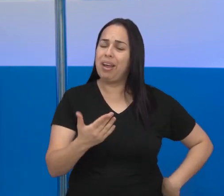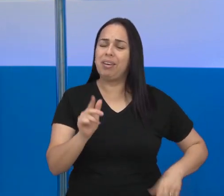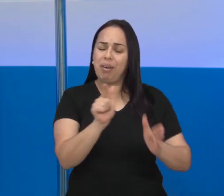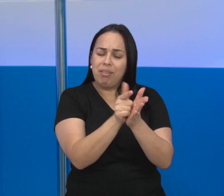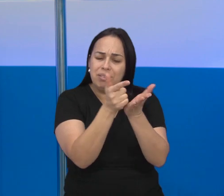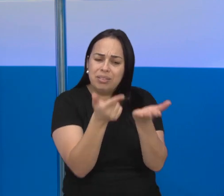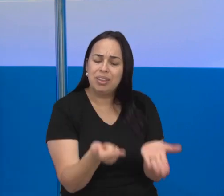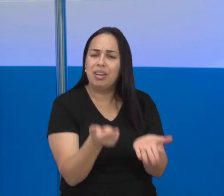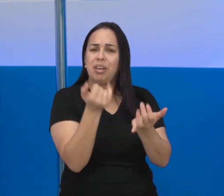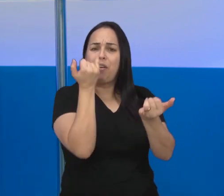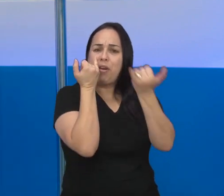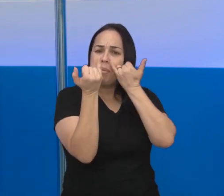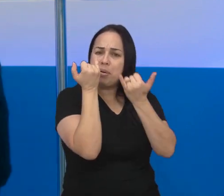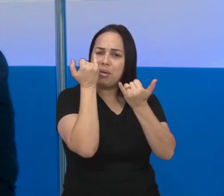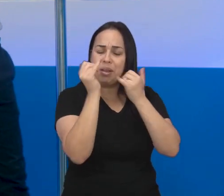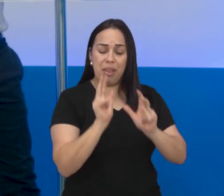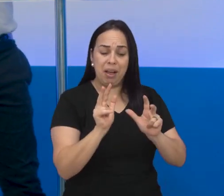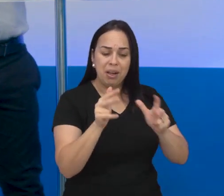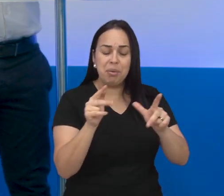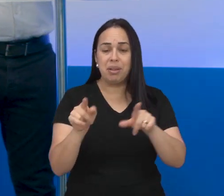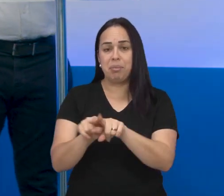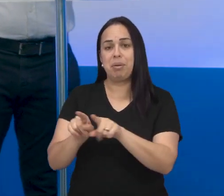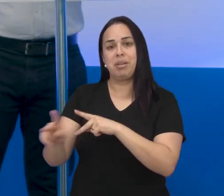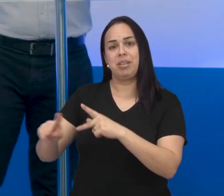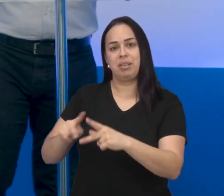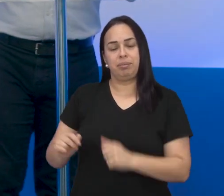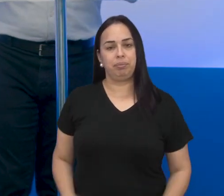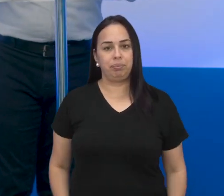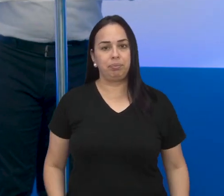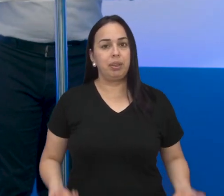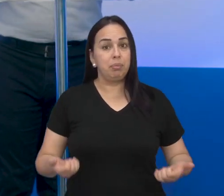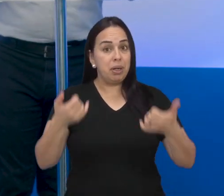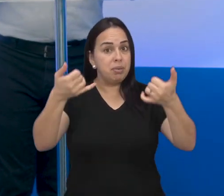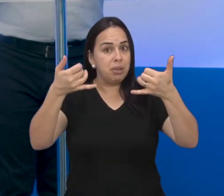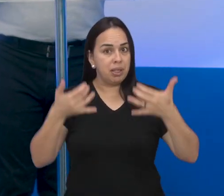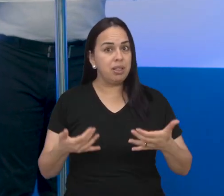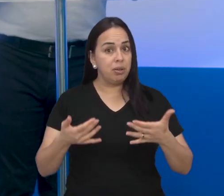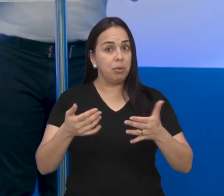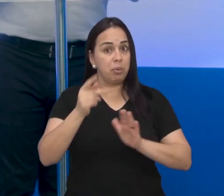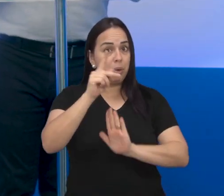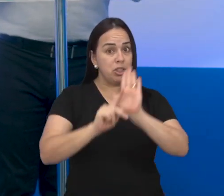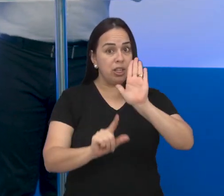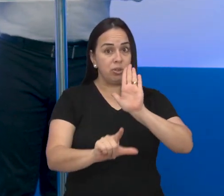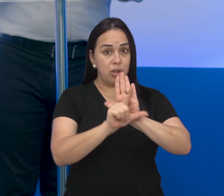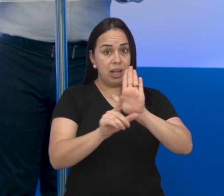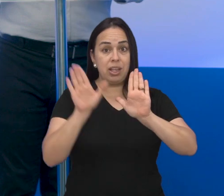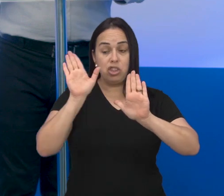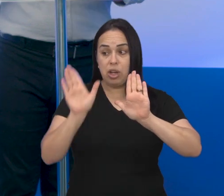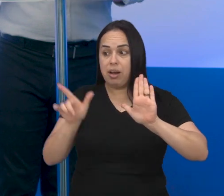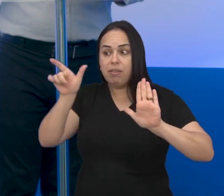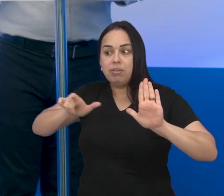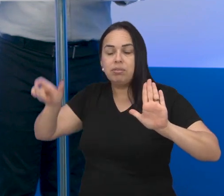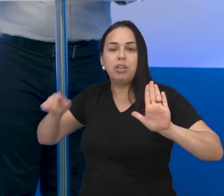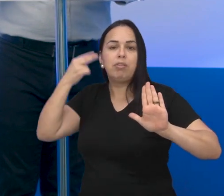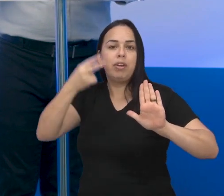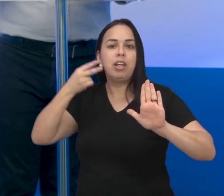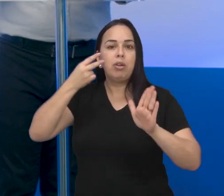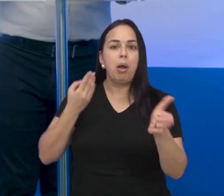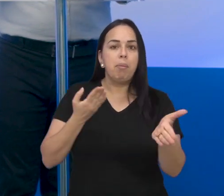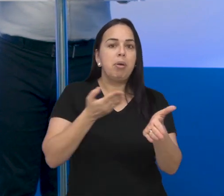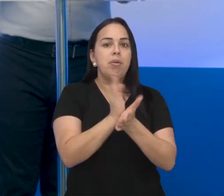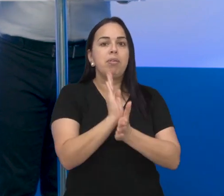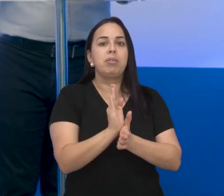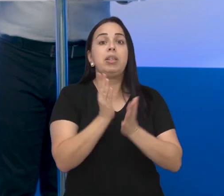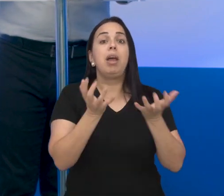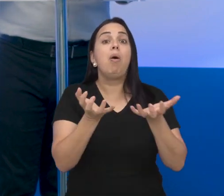jornal com os destaques da Câmara e da nossa cidade. Falando em destaques, um projeto de lei aprovado pelos vereadores prevê